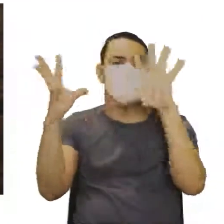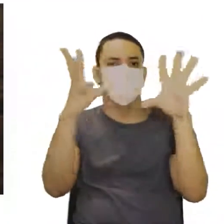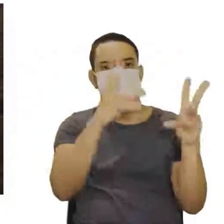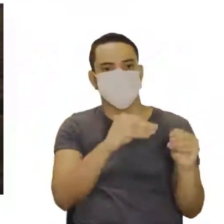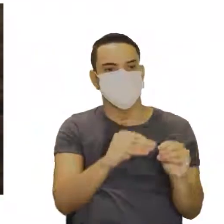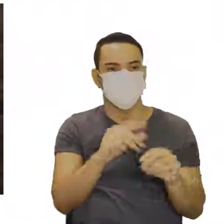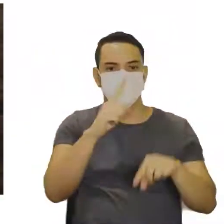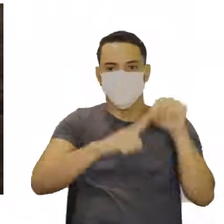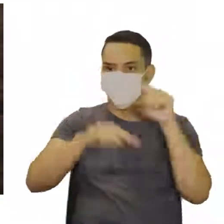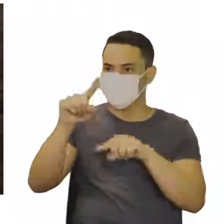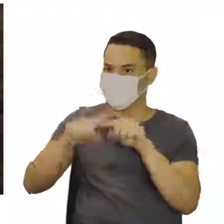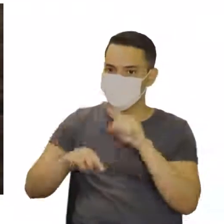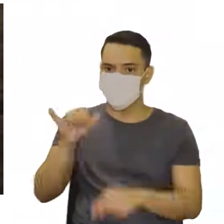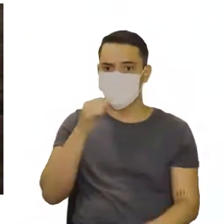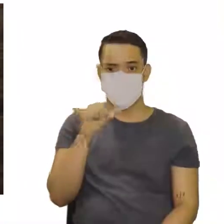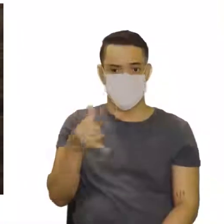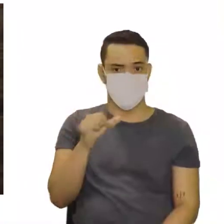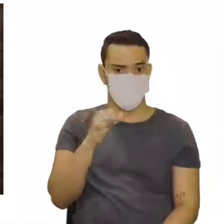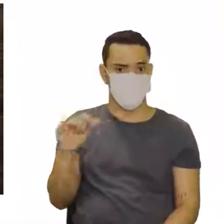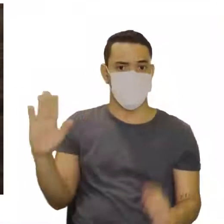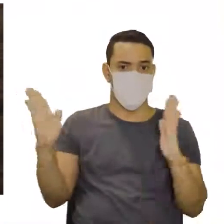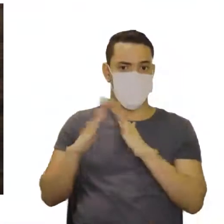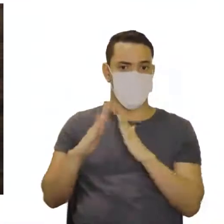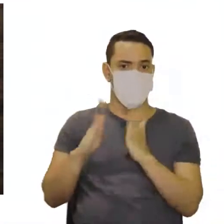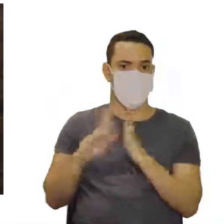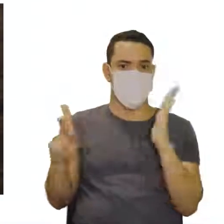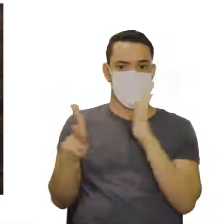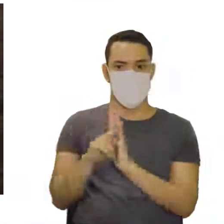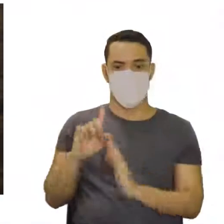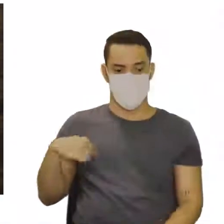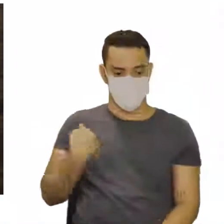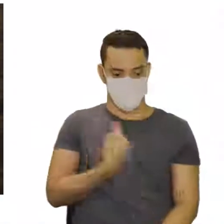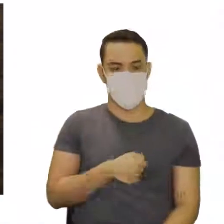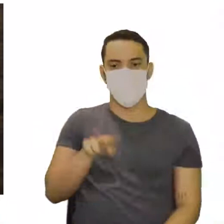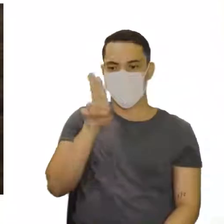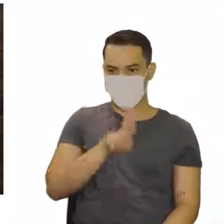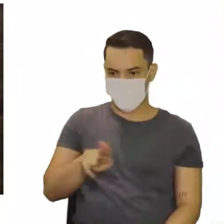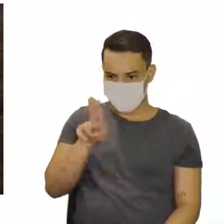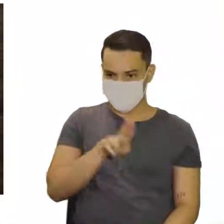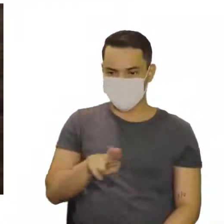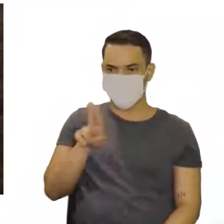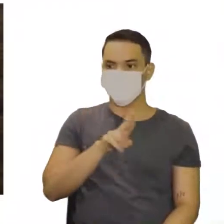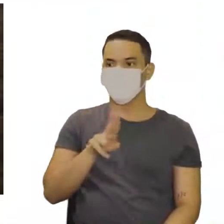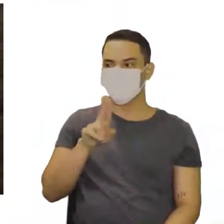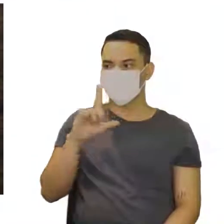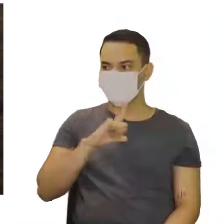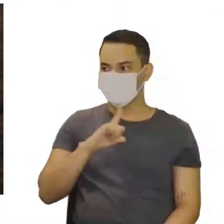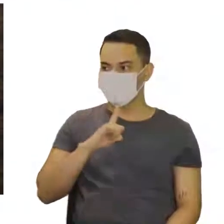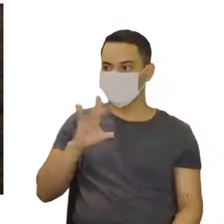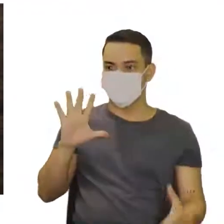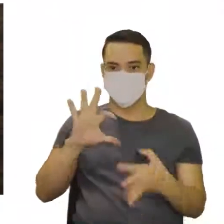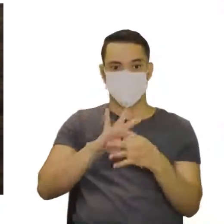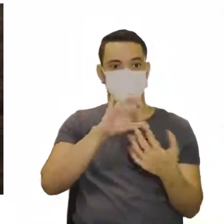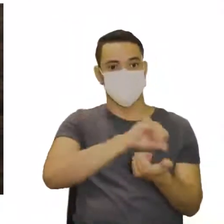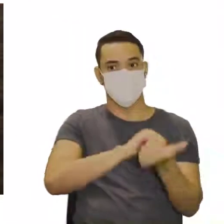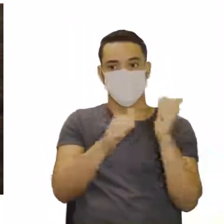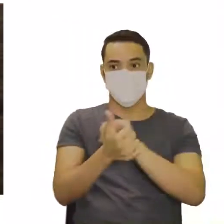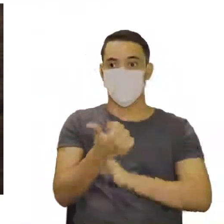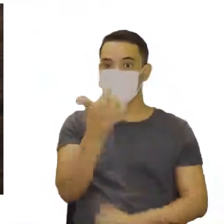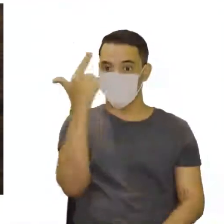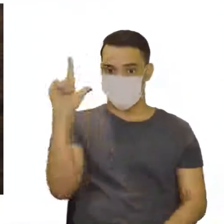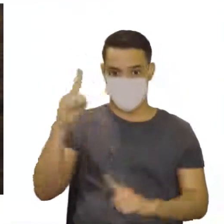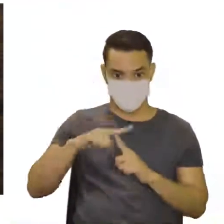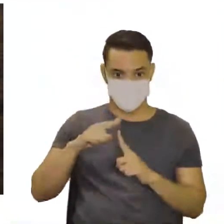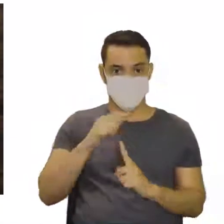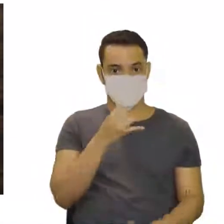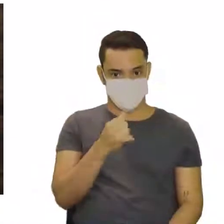nossos equipamentos elétricos que estão em nossa casa, que utilizam energia elétrica, eles convertem essa energia elétrica em outra forma de